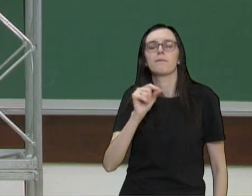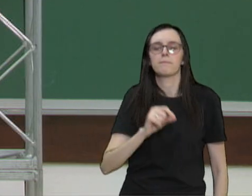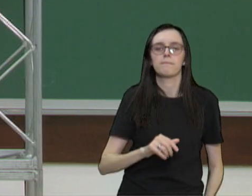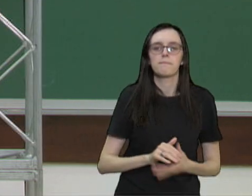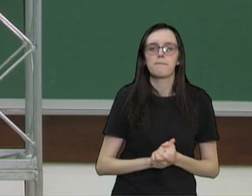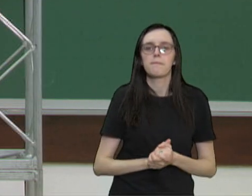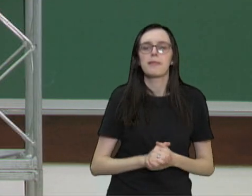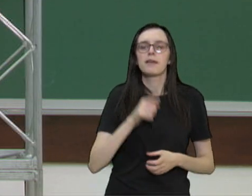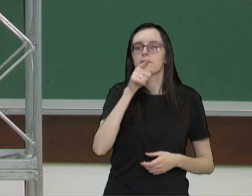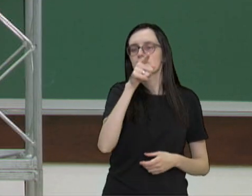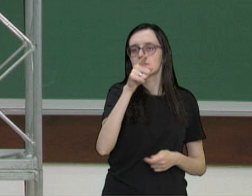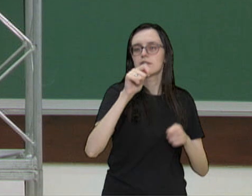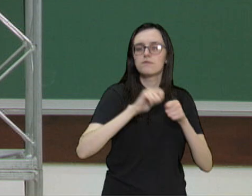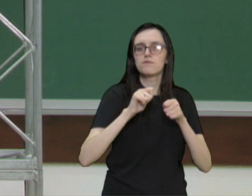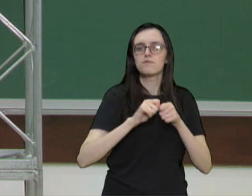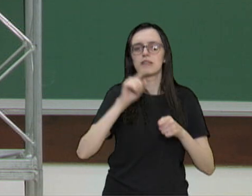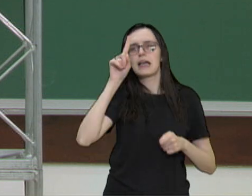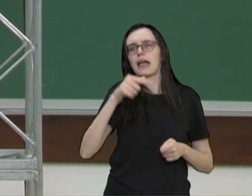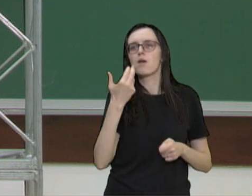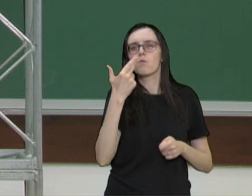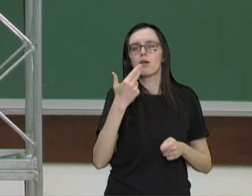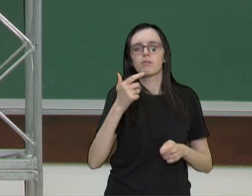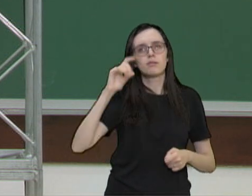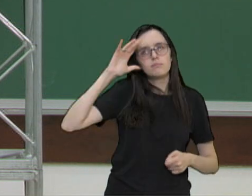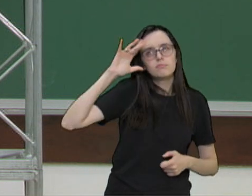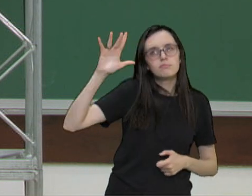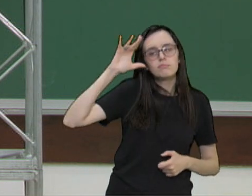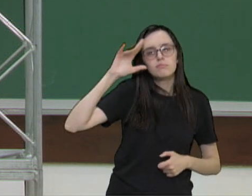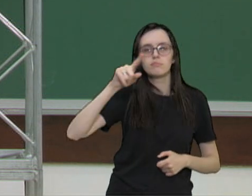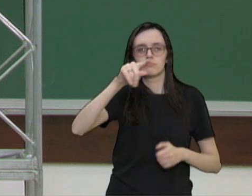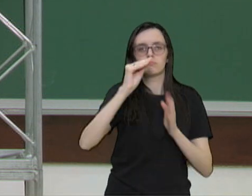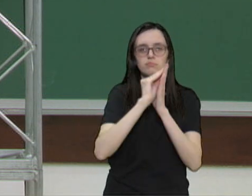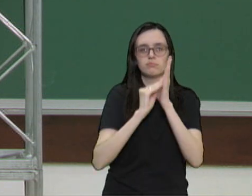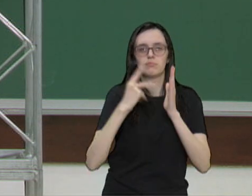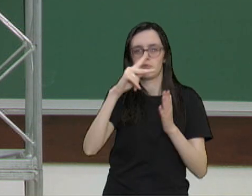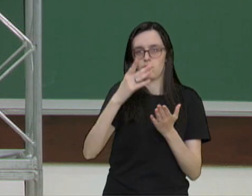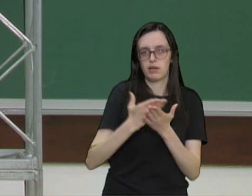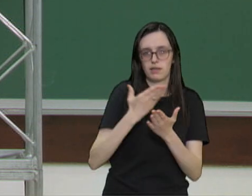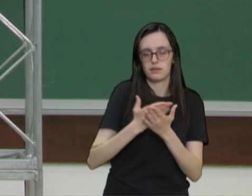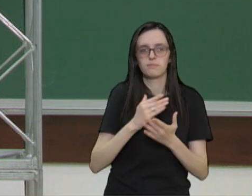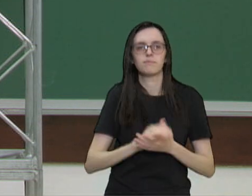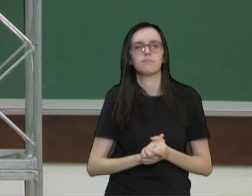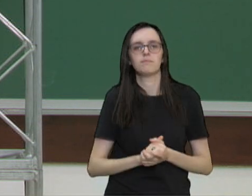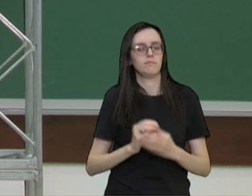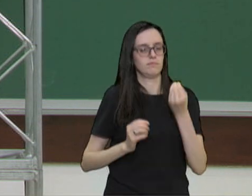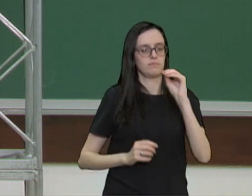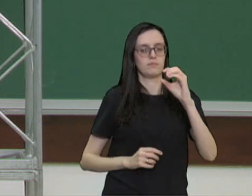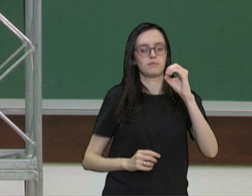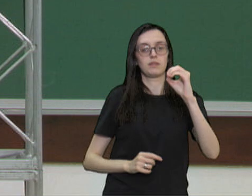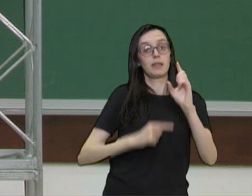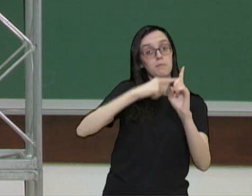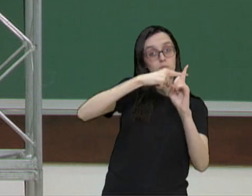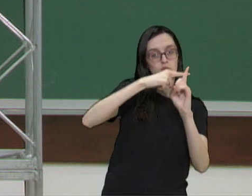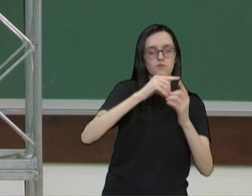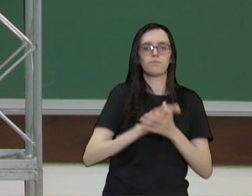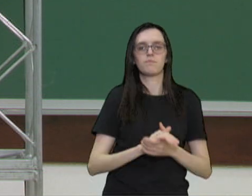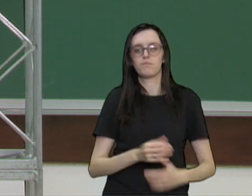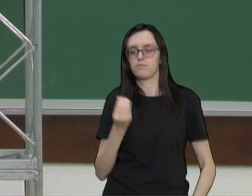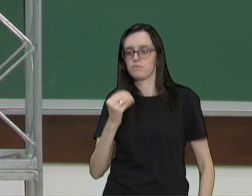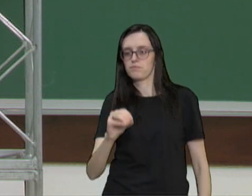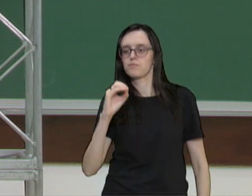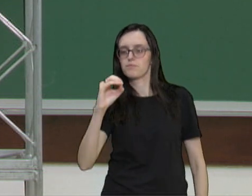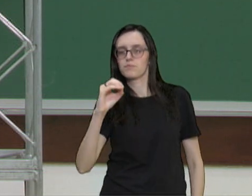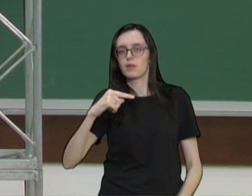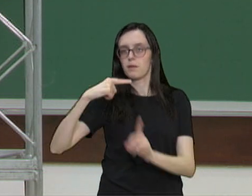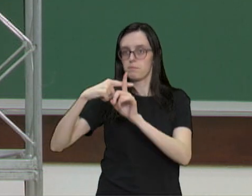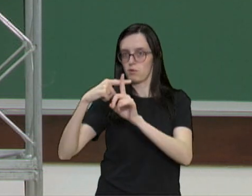processo de imaginar e desenhar no teu caderno. Desenhe aqui uma carga positiva, desenhe outra